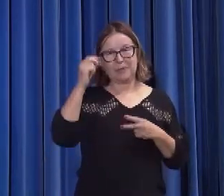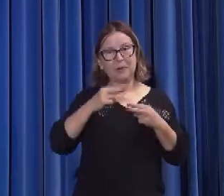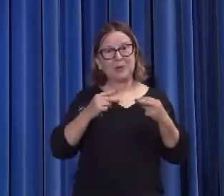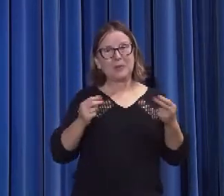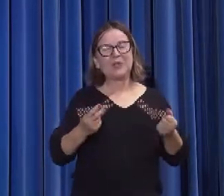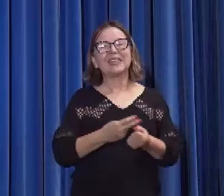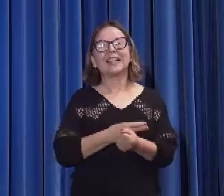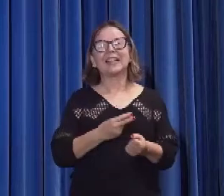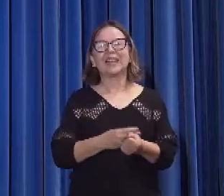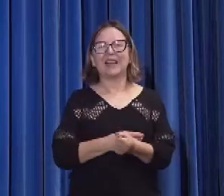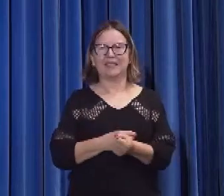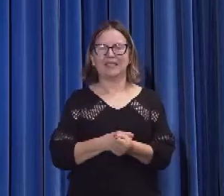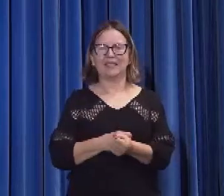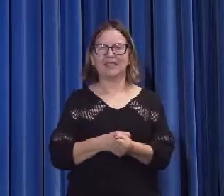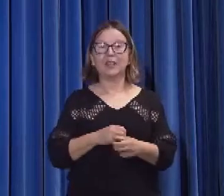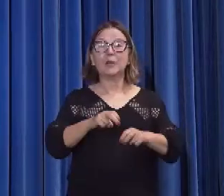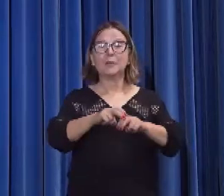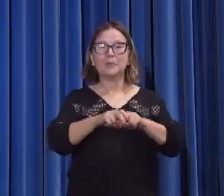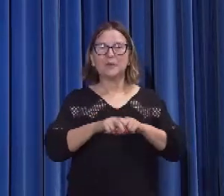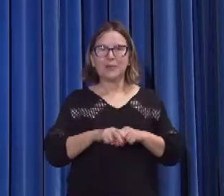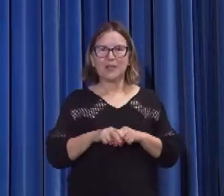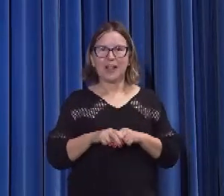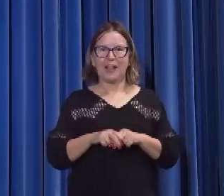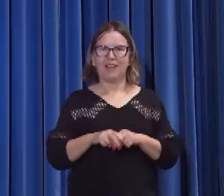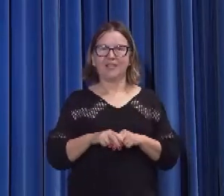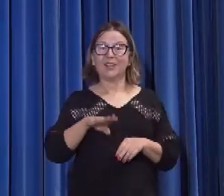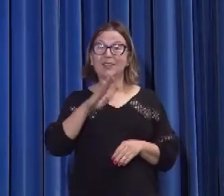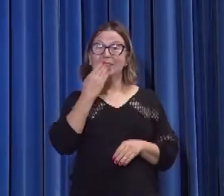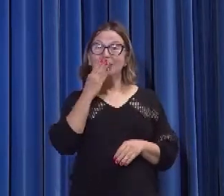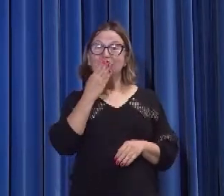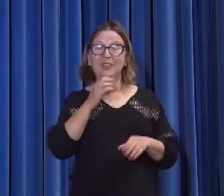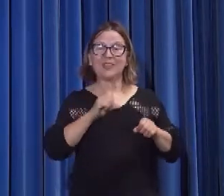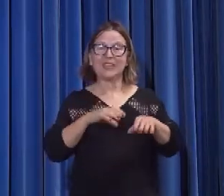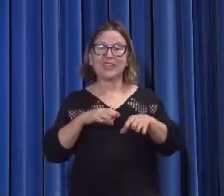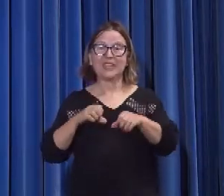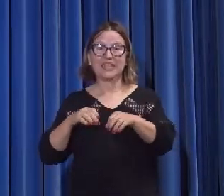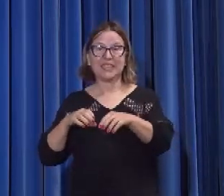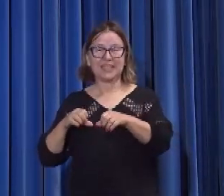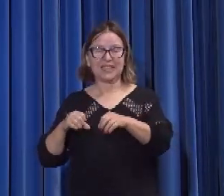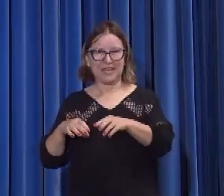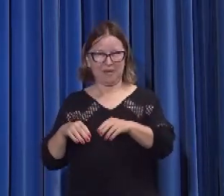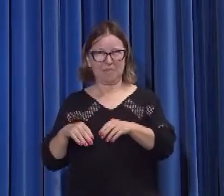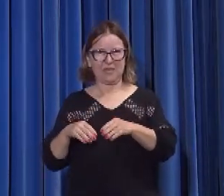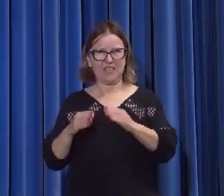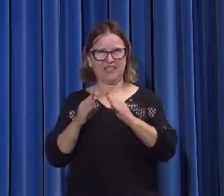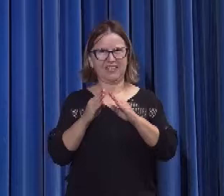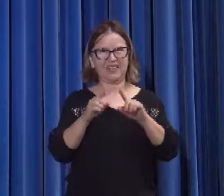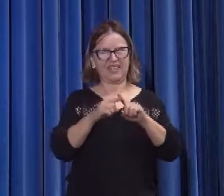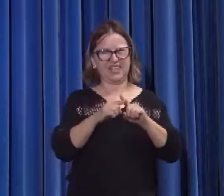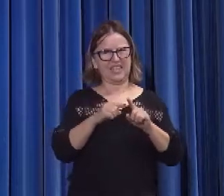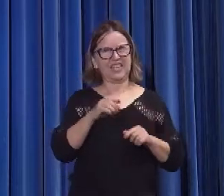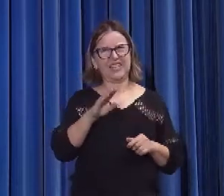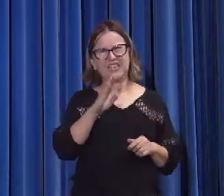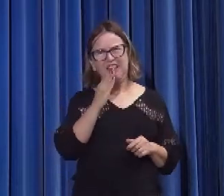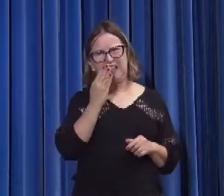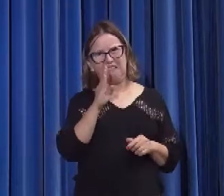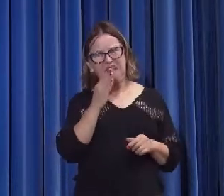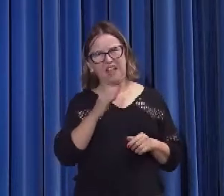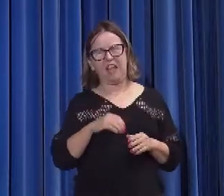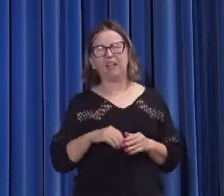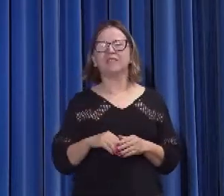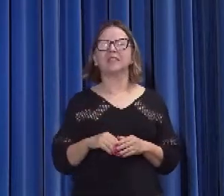Que estão o quê? Arrebanhando milhares de pessoas todos os dias, prometendo o quê? Prosperidade